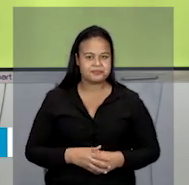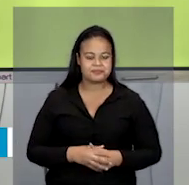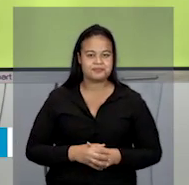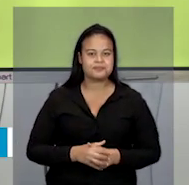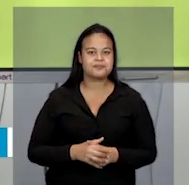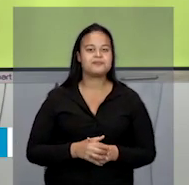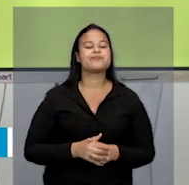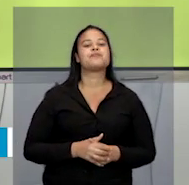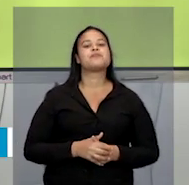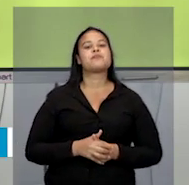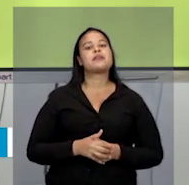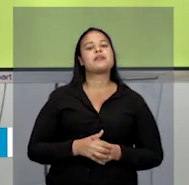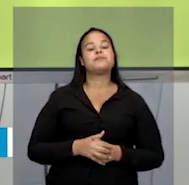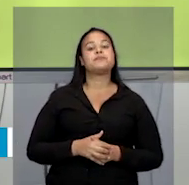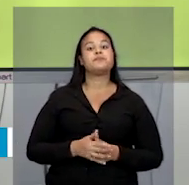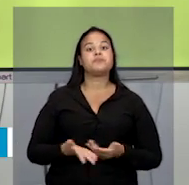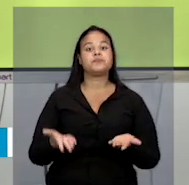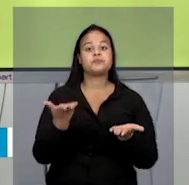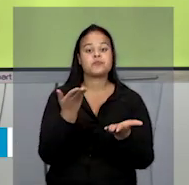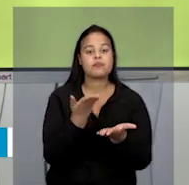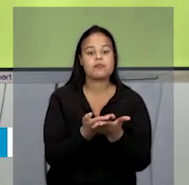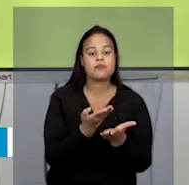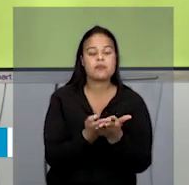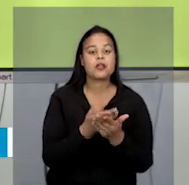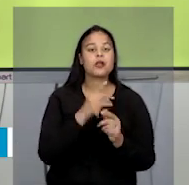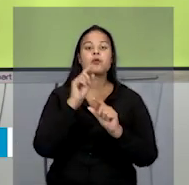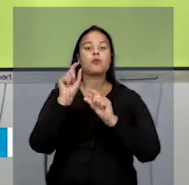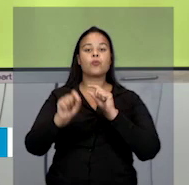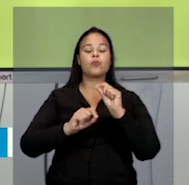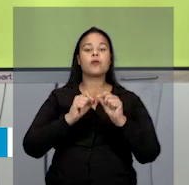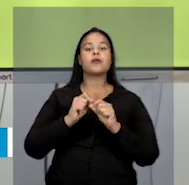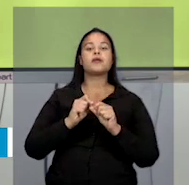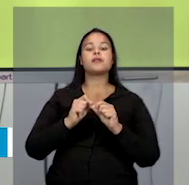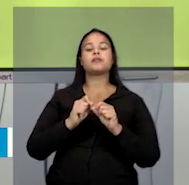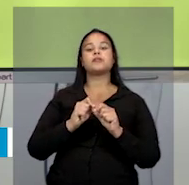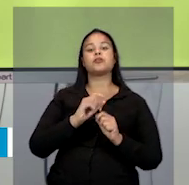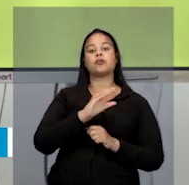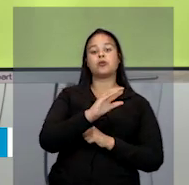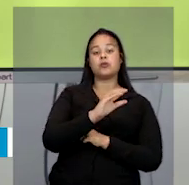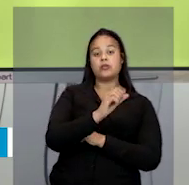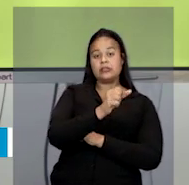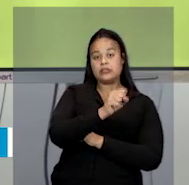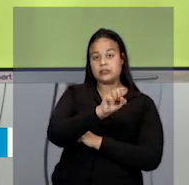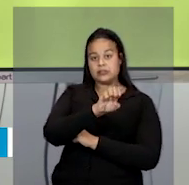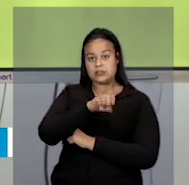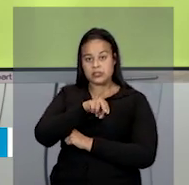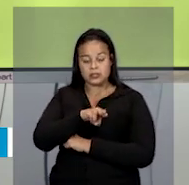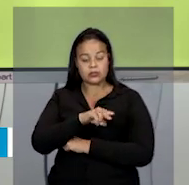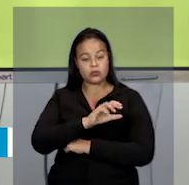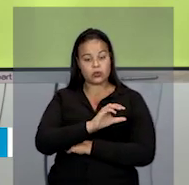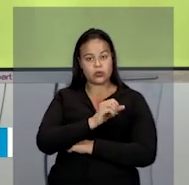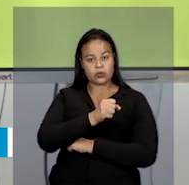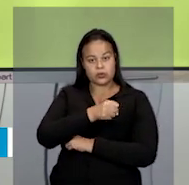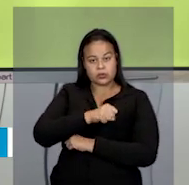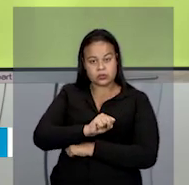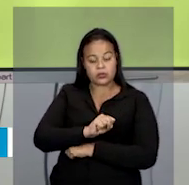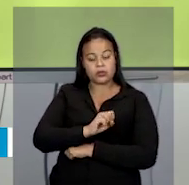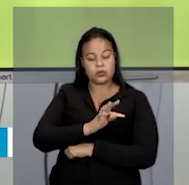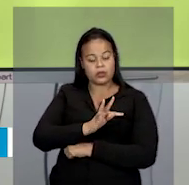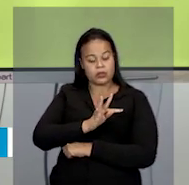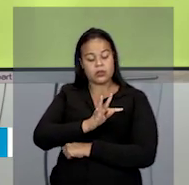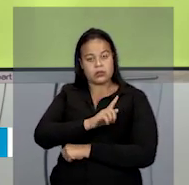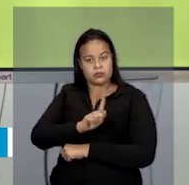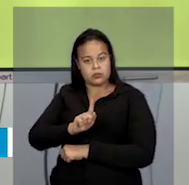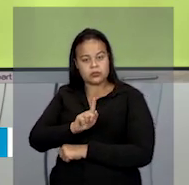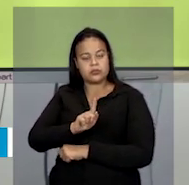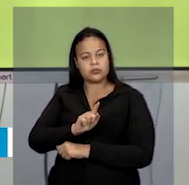Então nós iremos, nesta aula, conhecer o seno e cosseno e a tangente como razões de